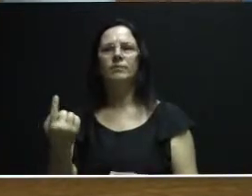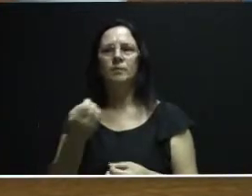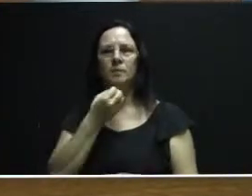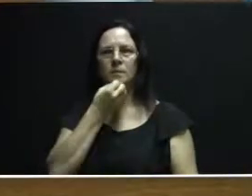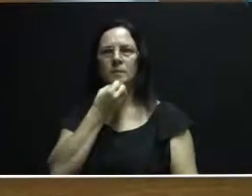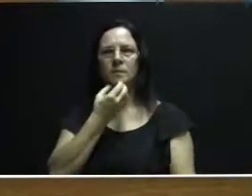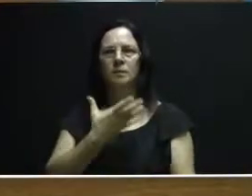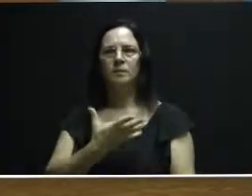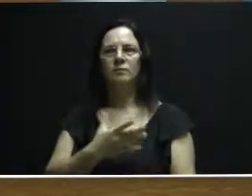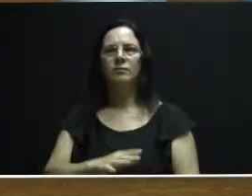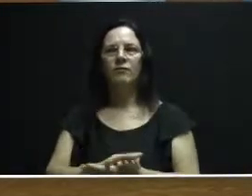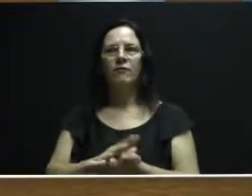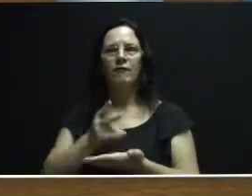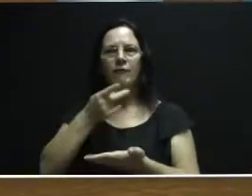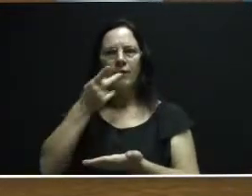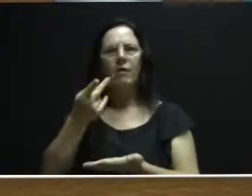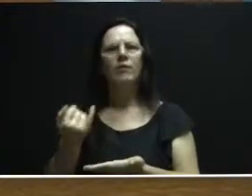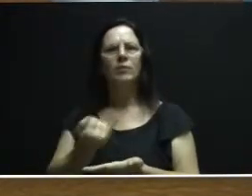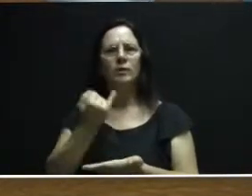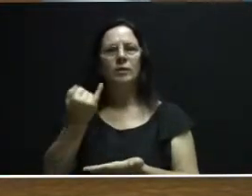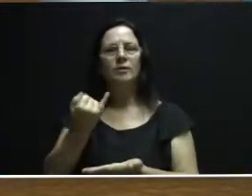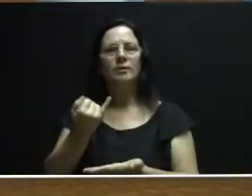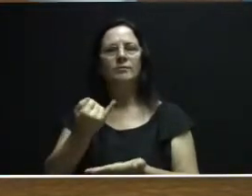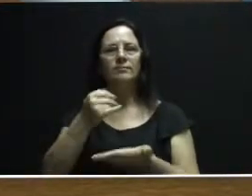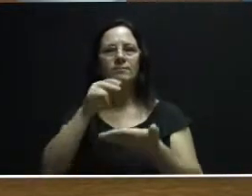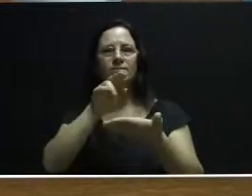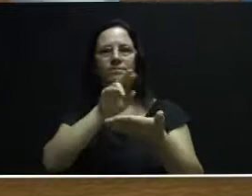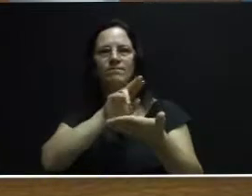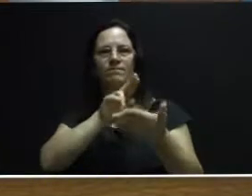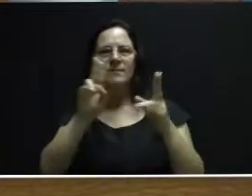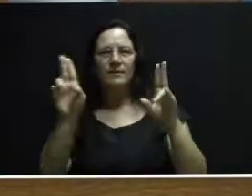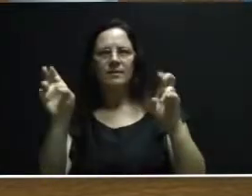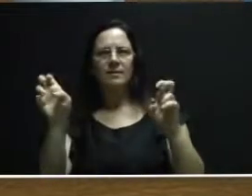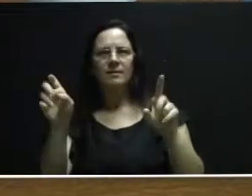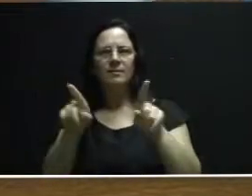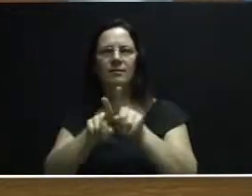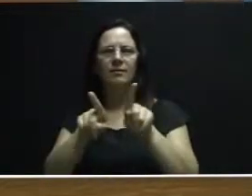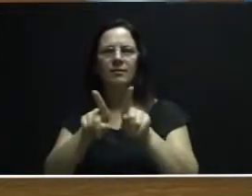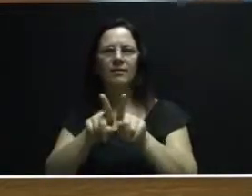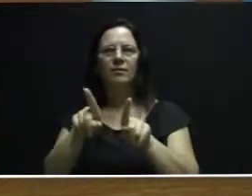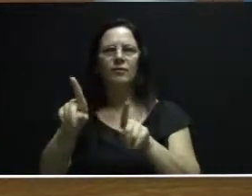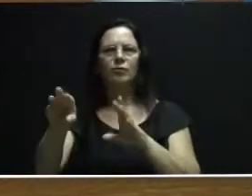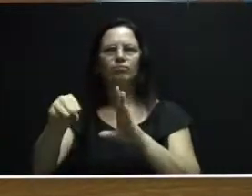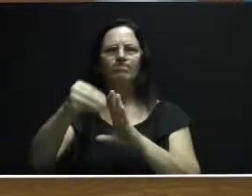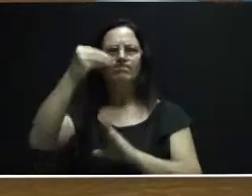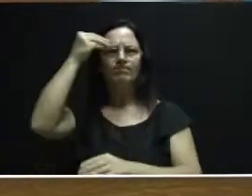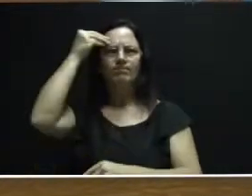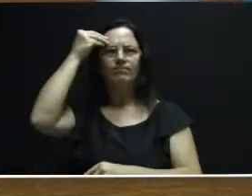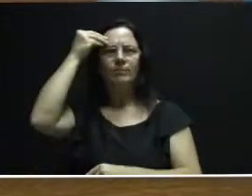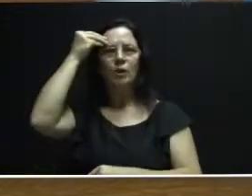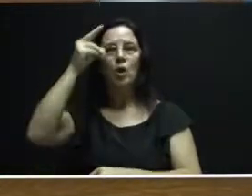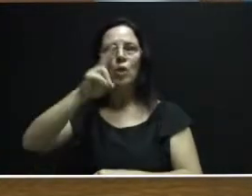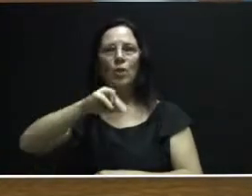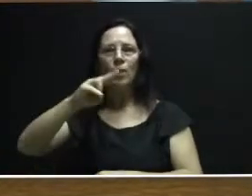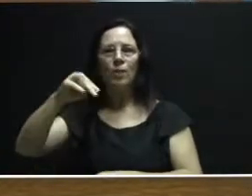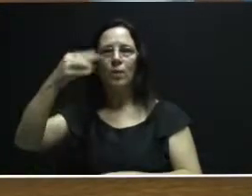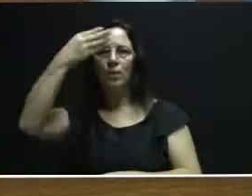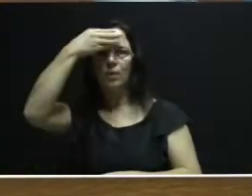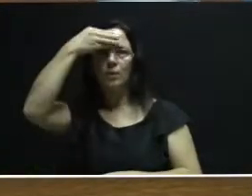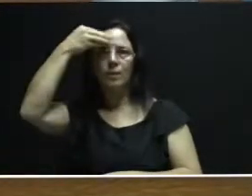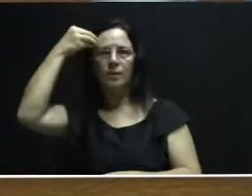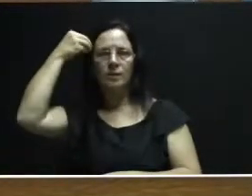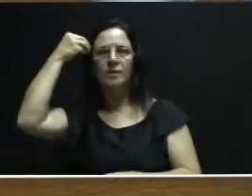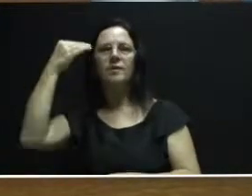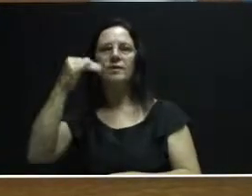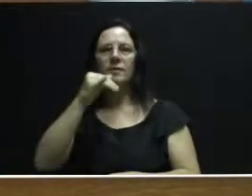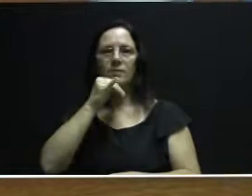né, ressaltar isso, Guedes, que você marcou realmente essa fala, e isso entrou, né, como todos nós, outras pessoas que estavam lá, como